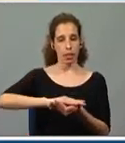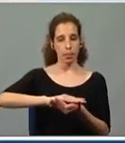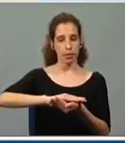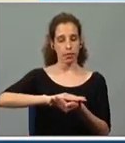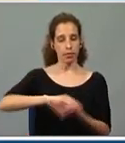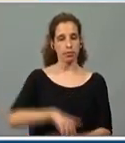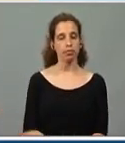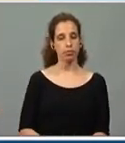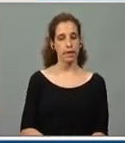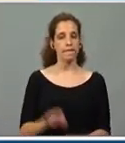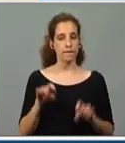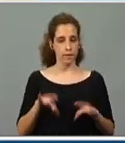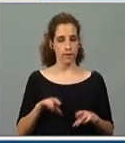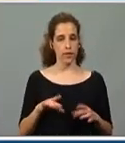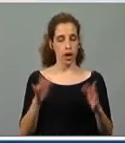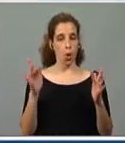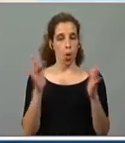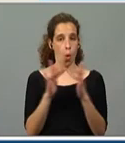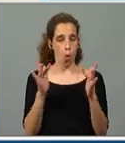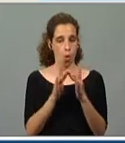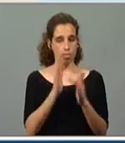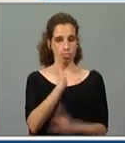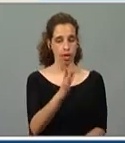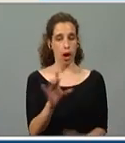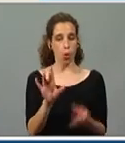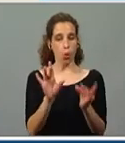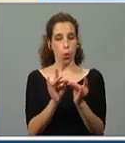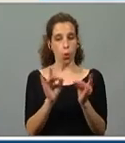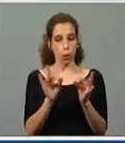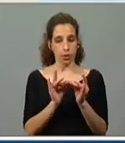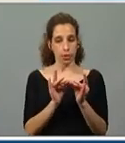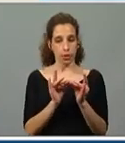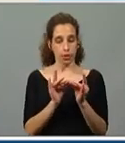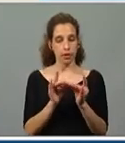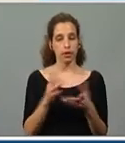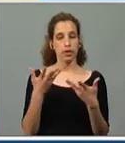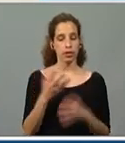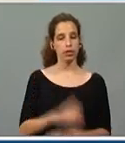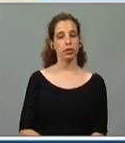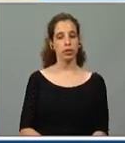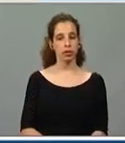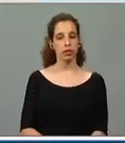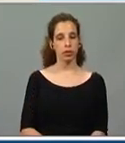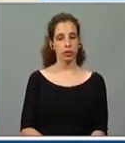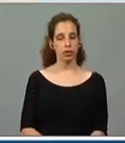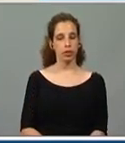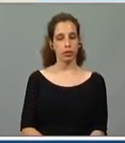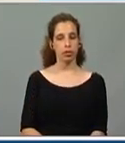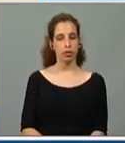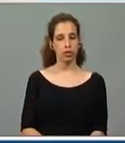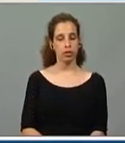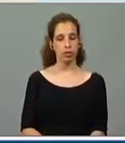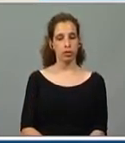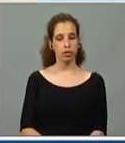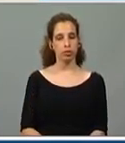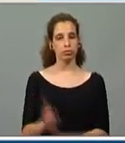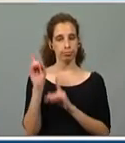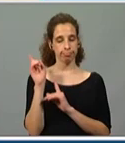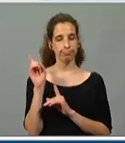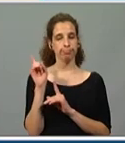a tampa evito o contacto direto com o ímã e vou passar o ímã aqui